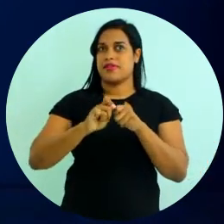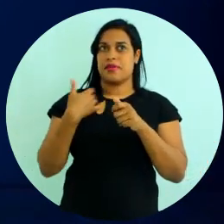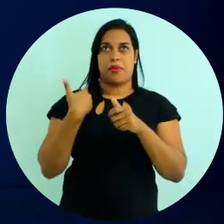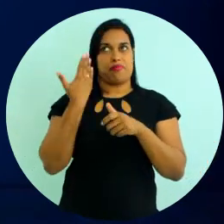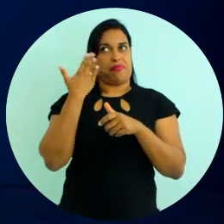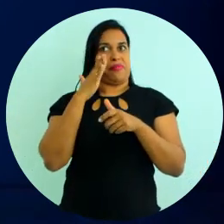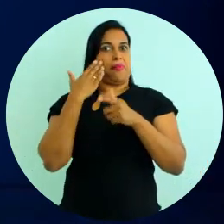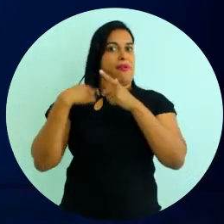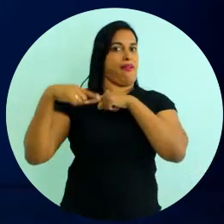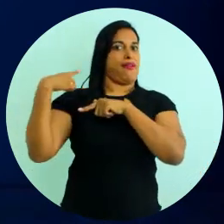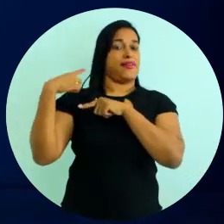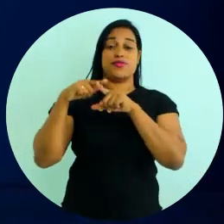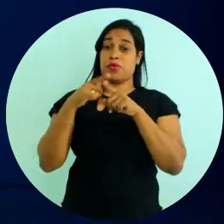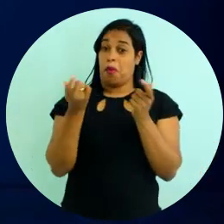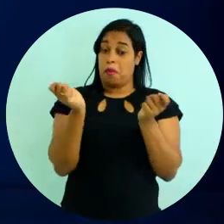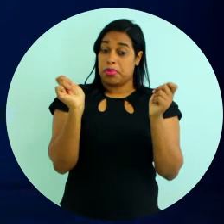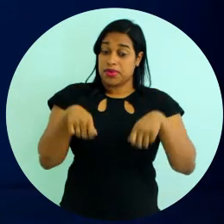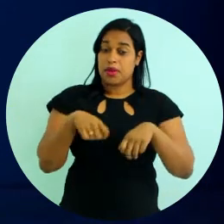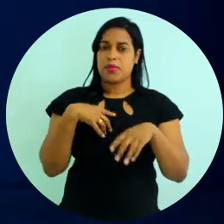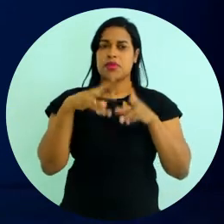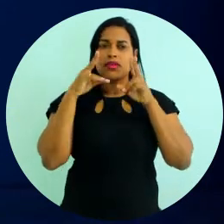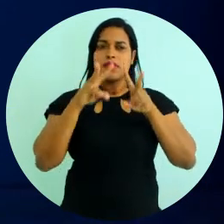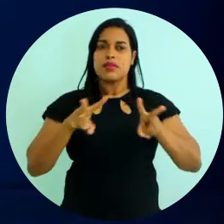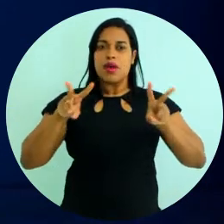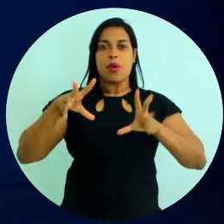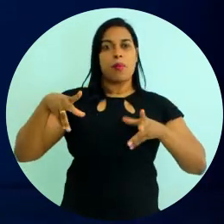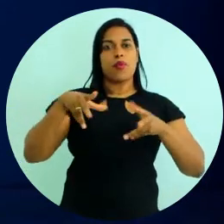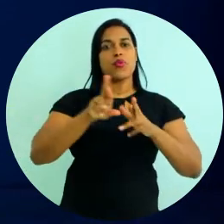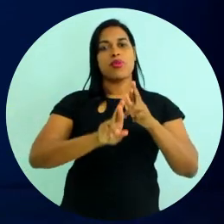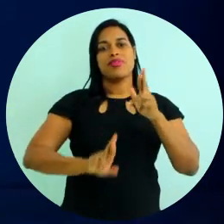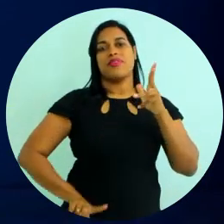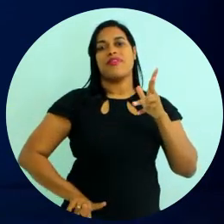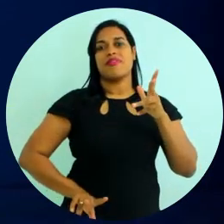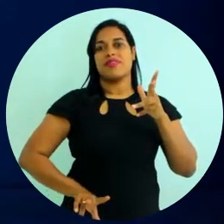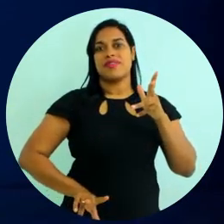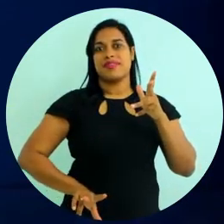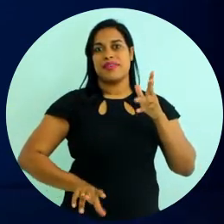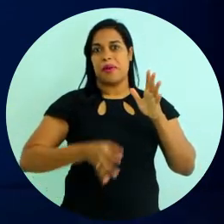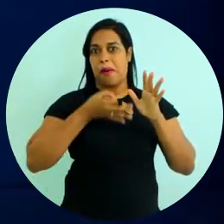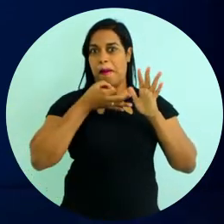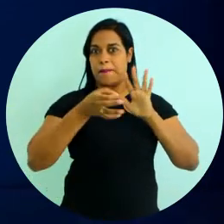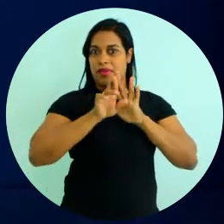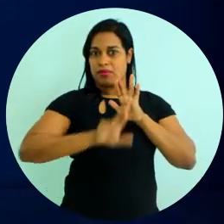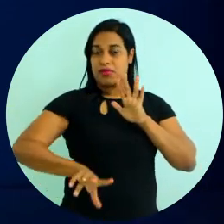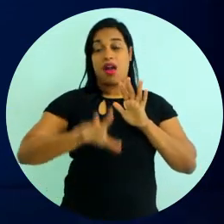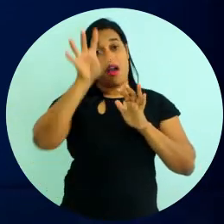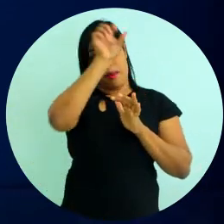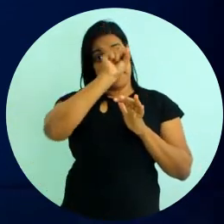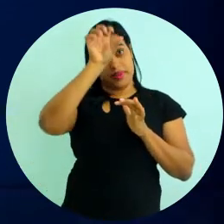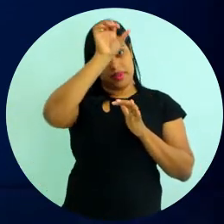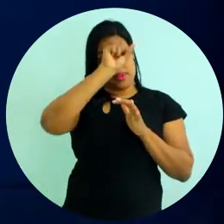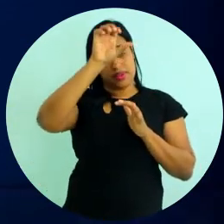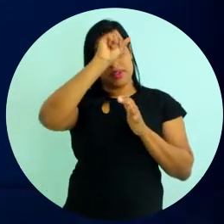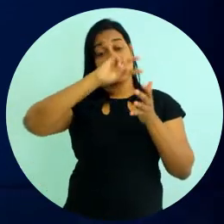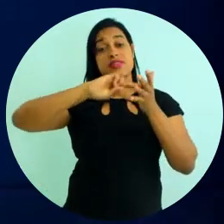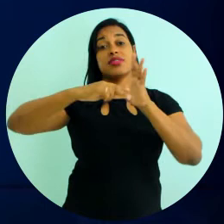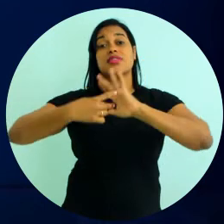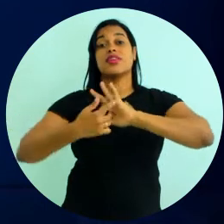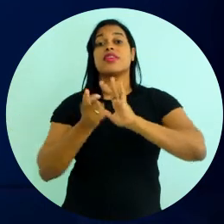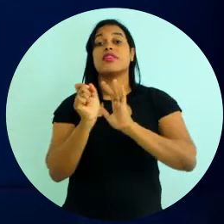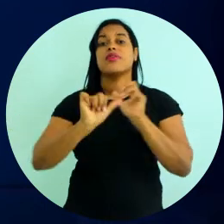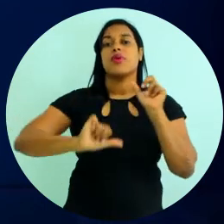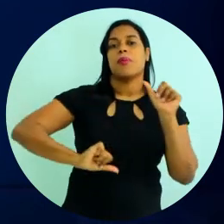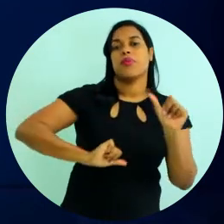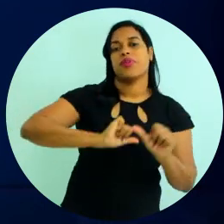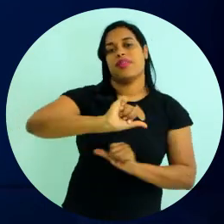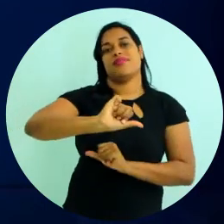fazer algo que não sabia, ou me torno capaz de enxergar o mundo de maneira diferente. A aprendizagem é, em poucas palavras,